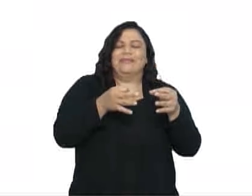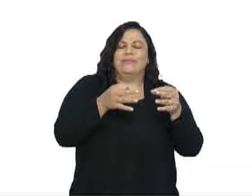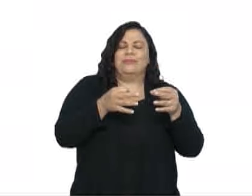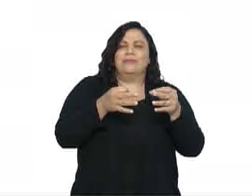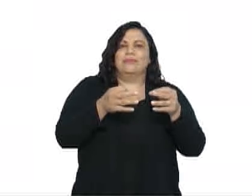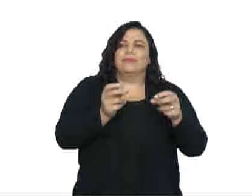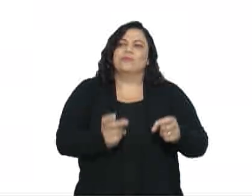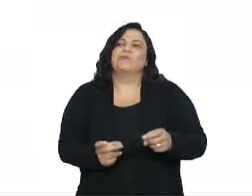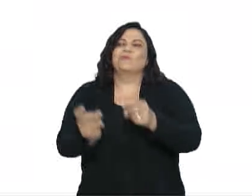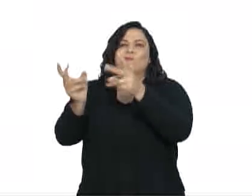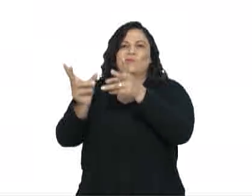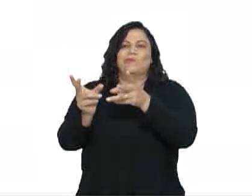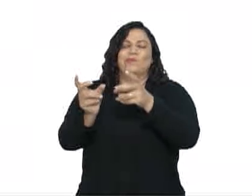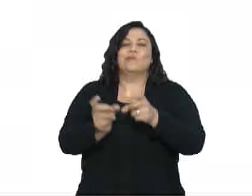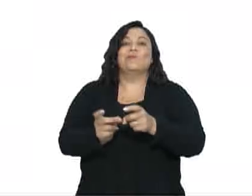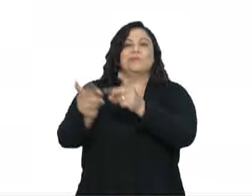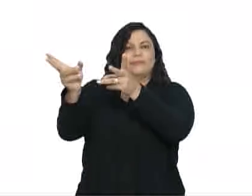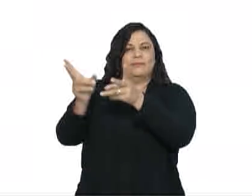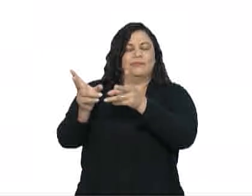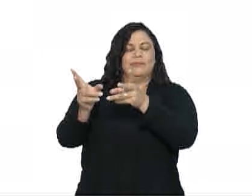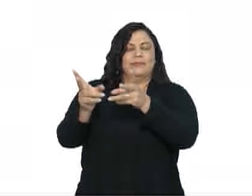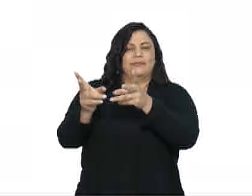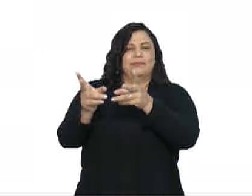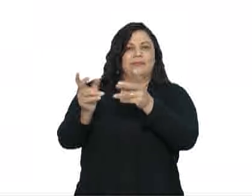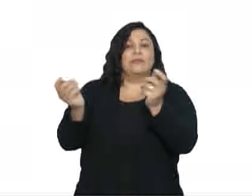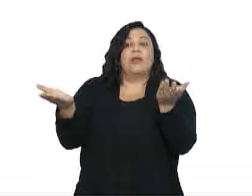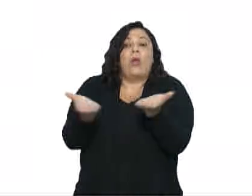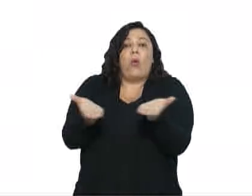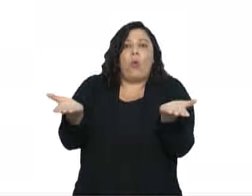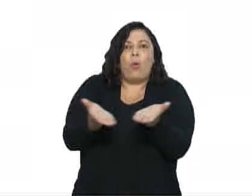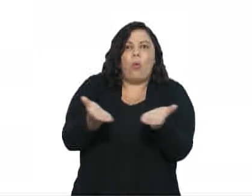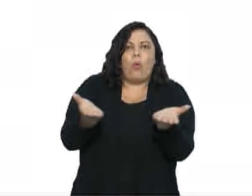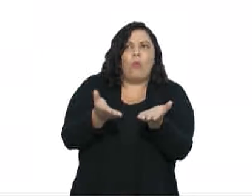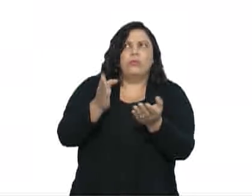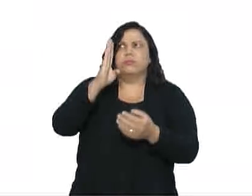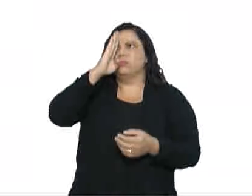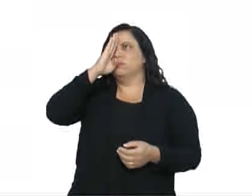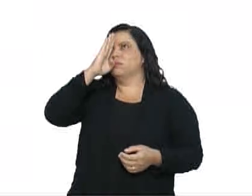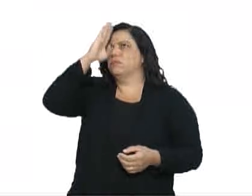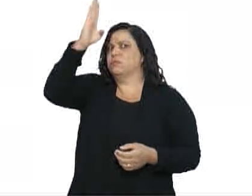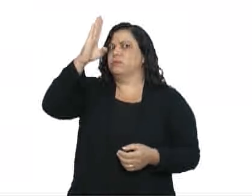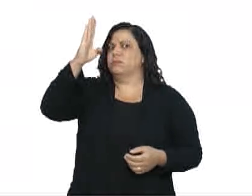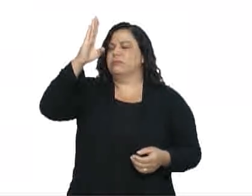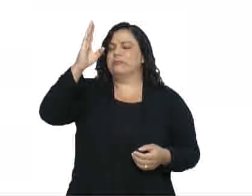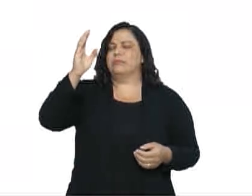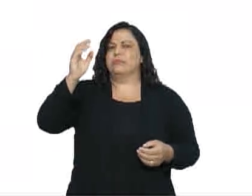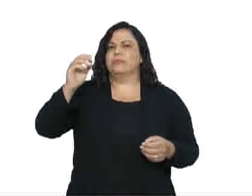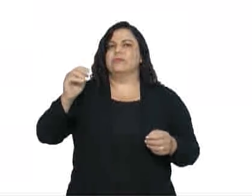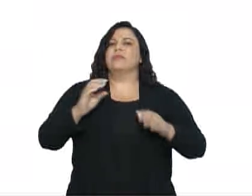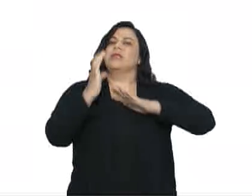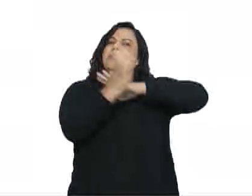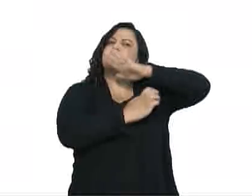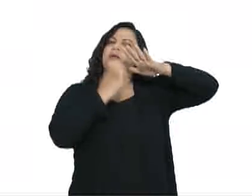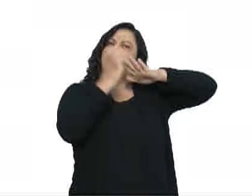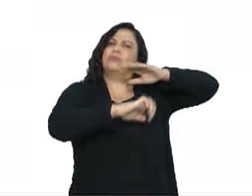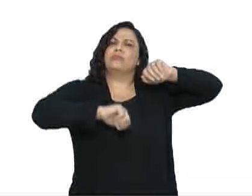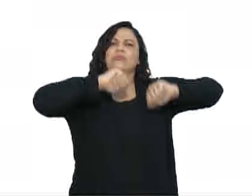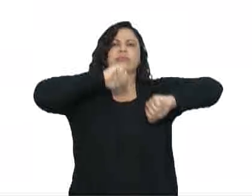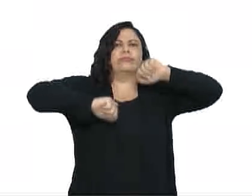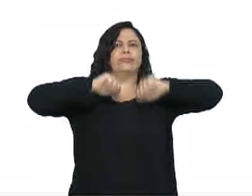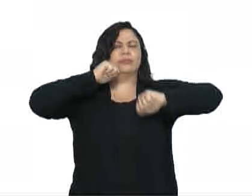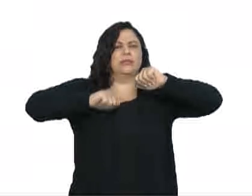desenvolver tecnologia e hoje destacam-se como áreas de industrialização